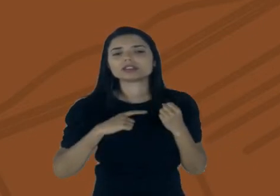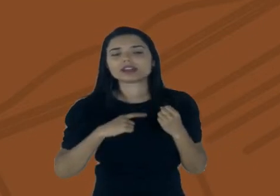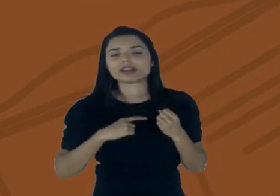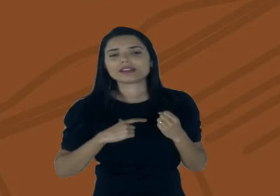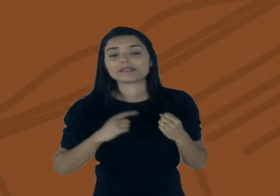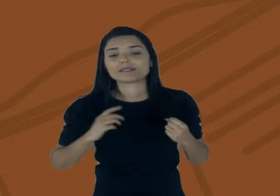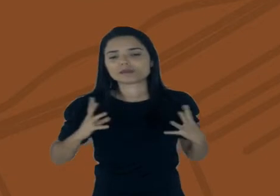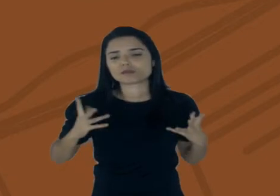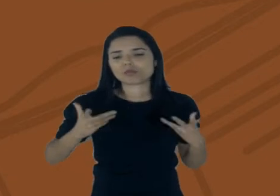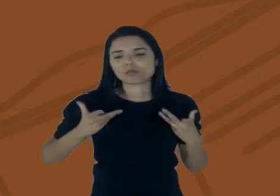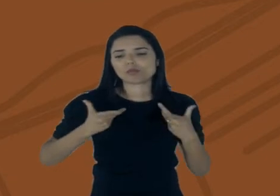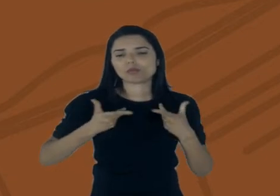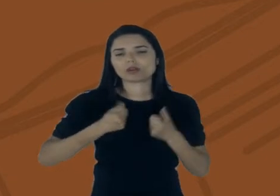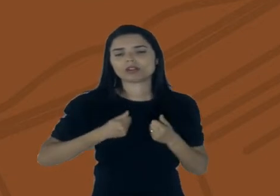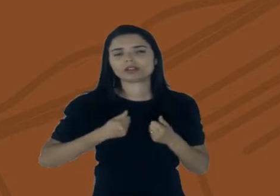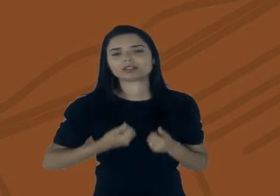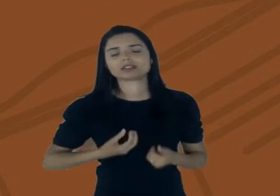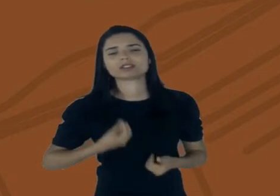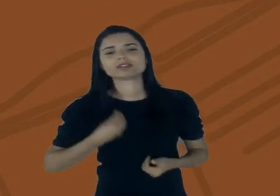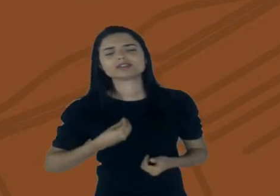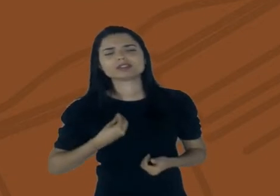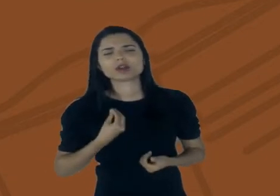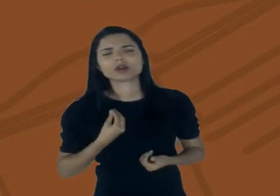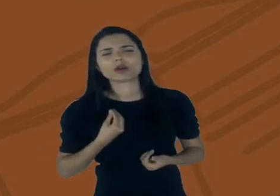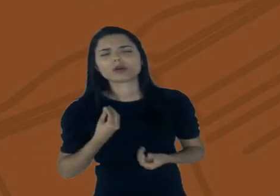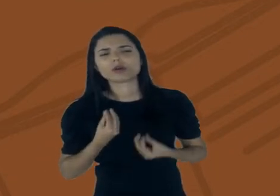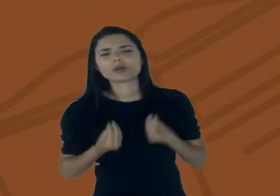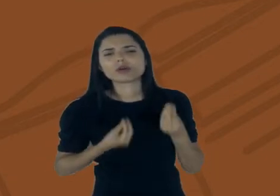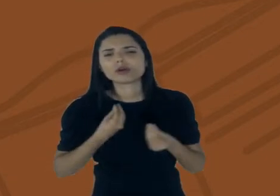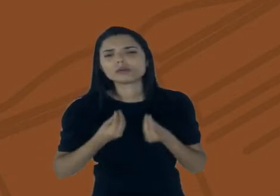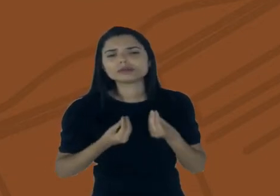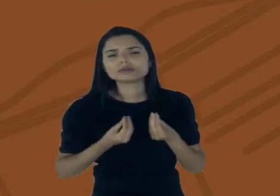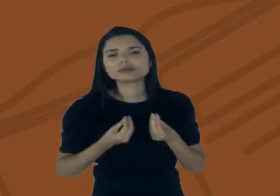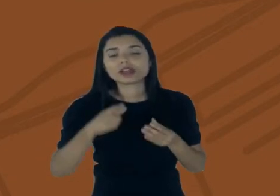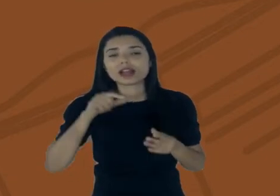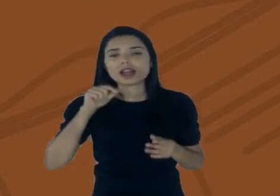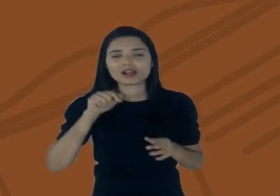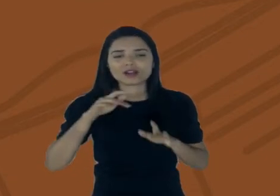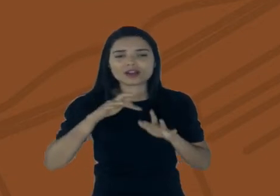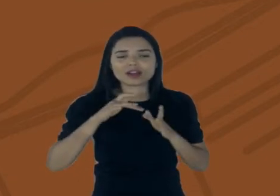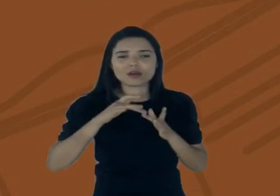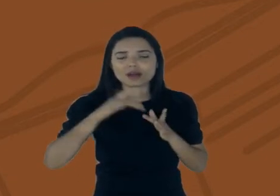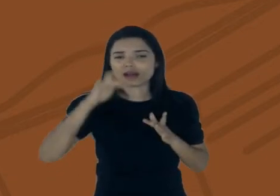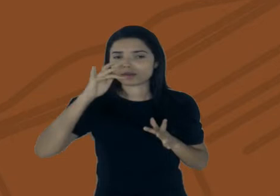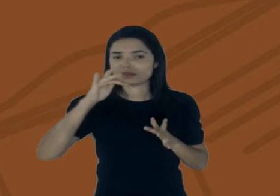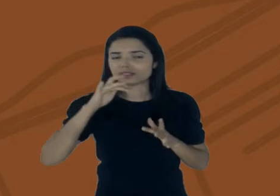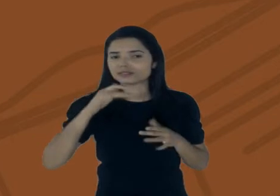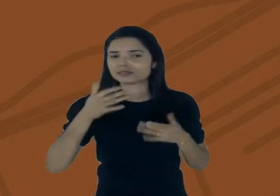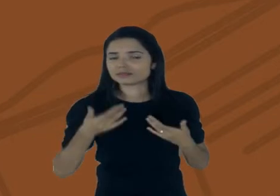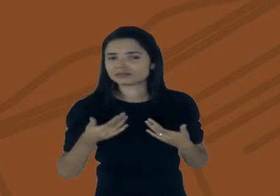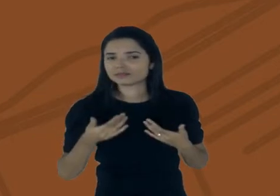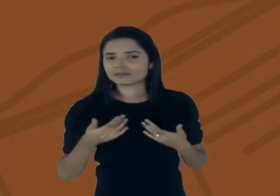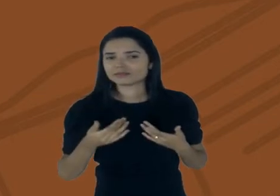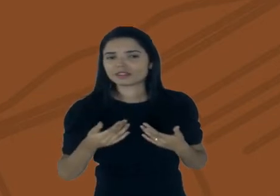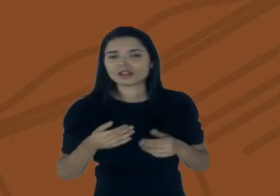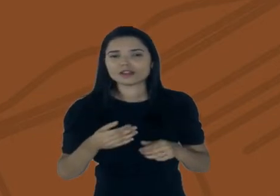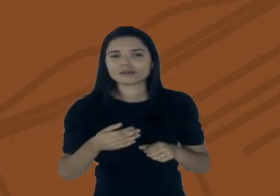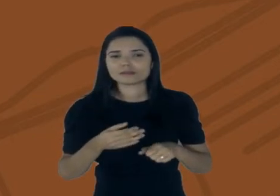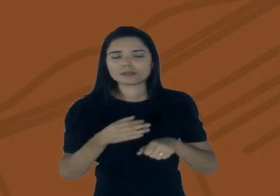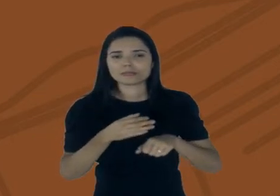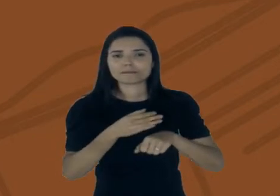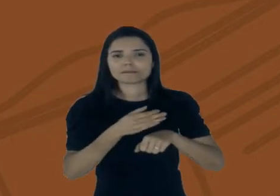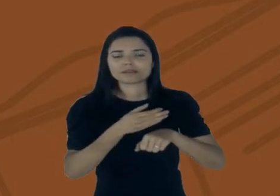a gente chega no ápice da nossa aula, né? Reforçando que a prática de exercícios físicos melhora a circulação sanguínea